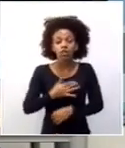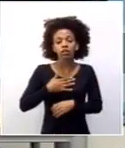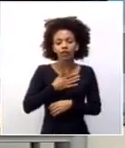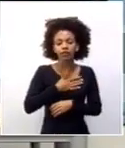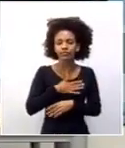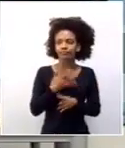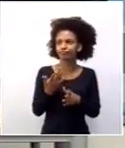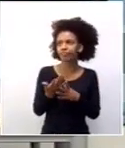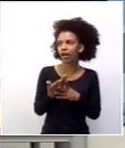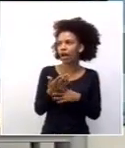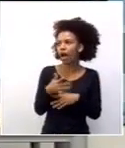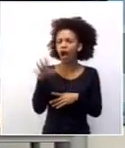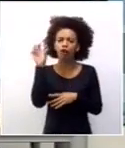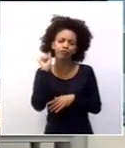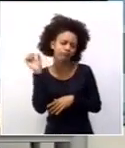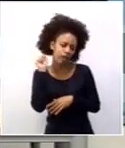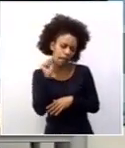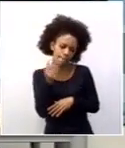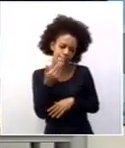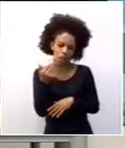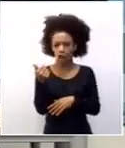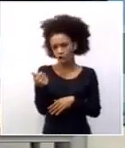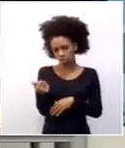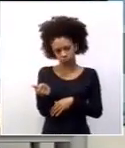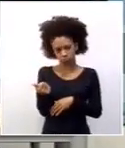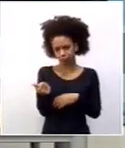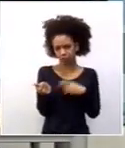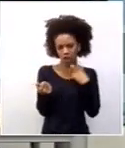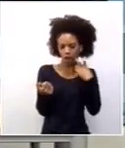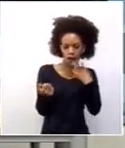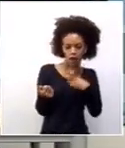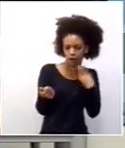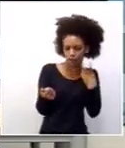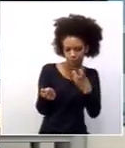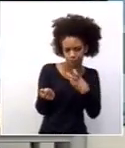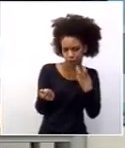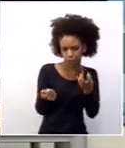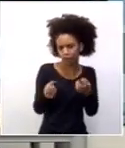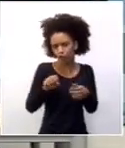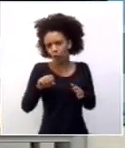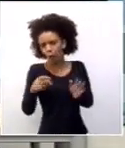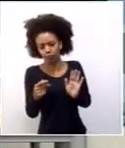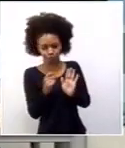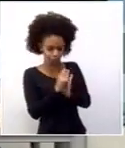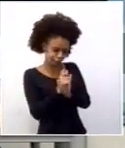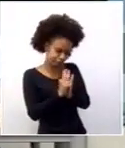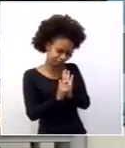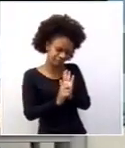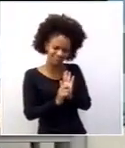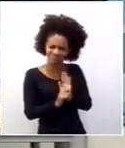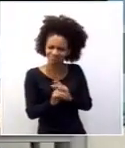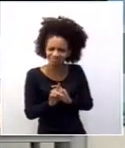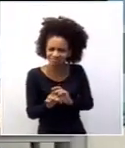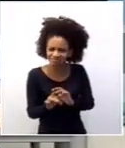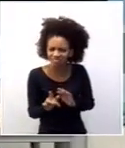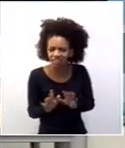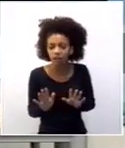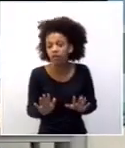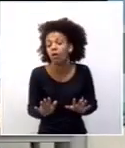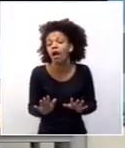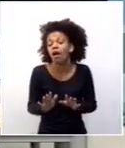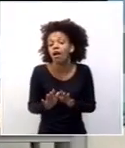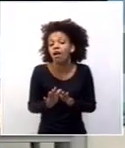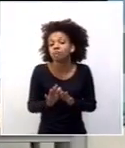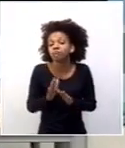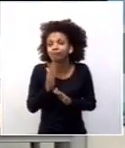estão muito mais auditivos, do que necessariamente de ficar escrevendo. E eu acho que isso é maravilhoso, você ter essa